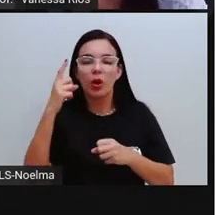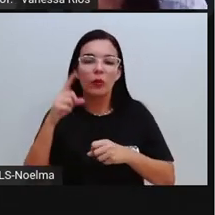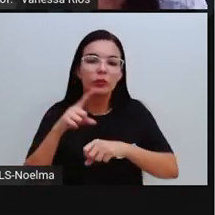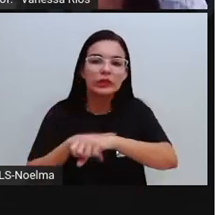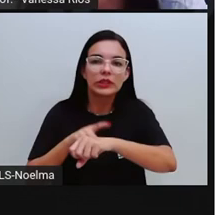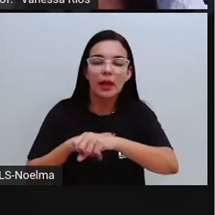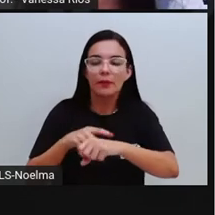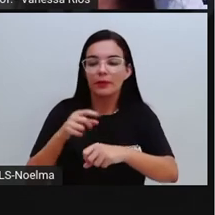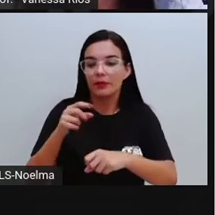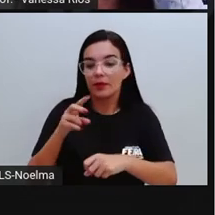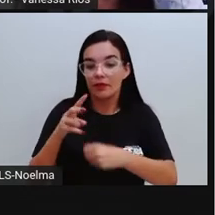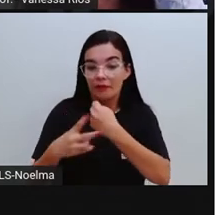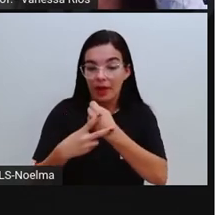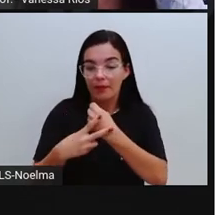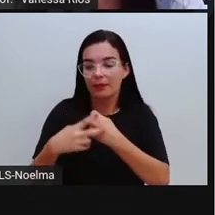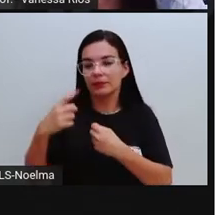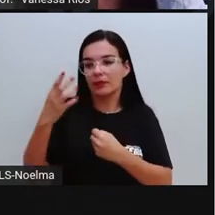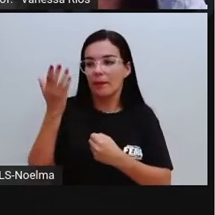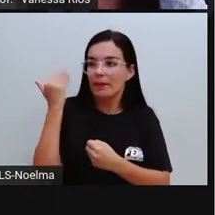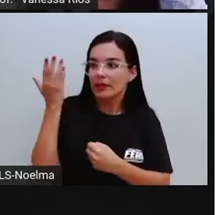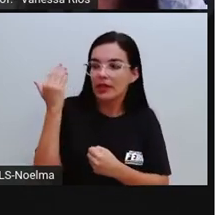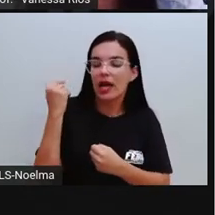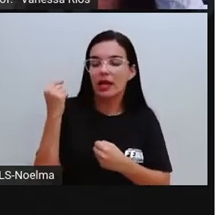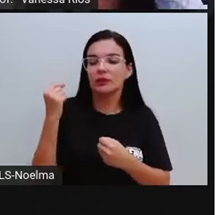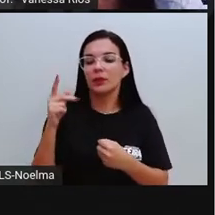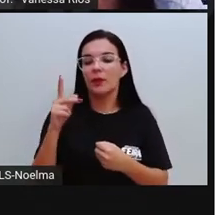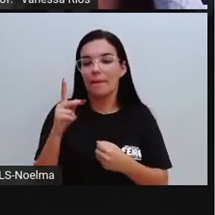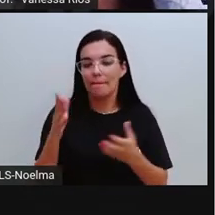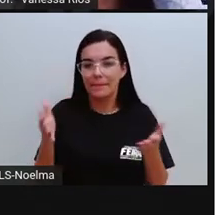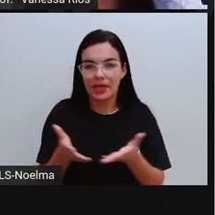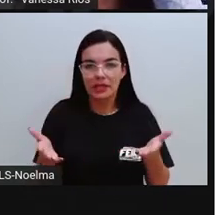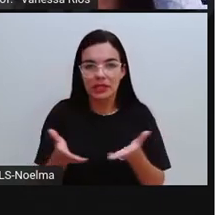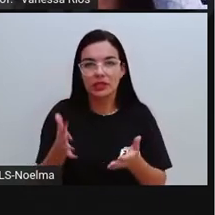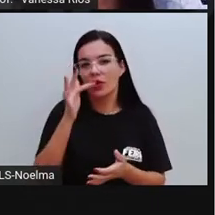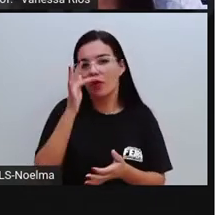Do passado, do presente e do futuro?